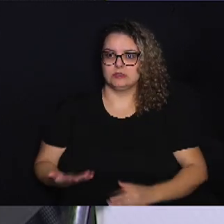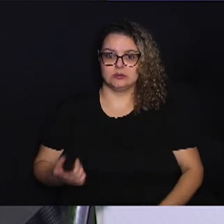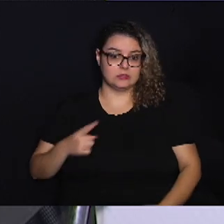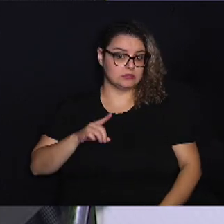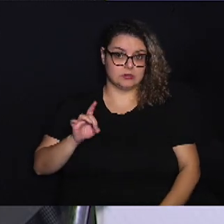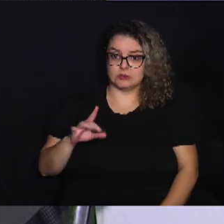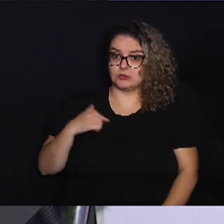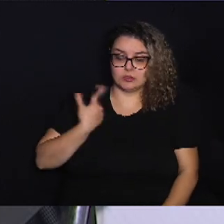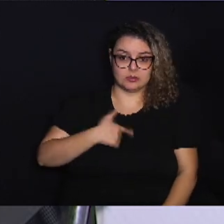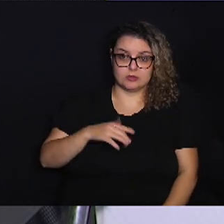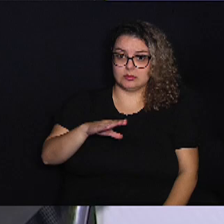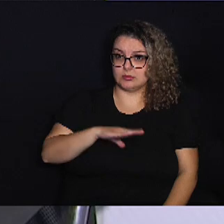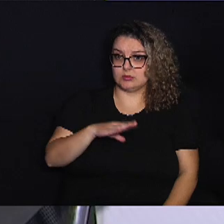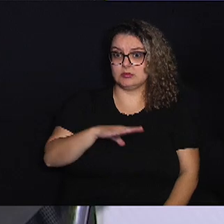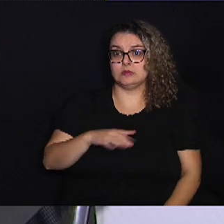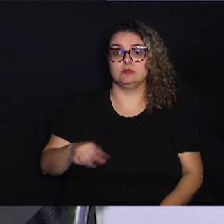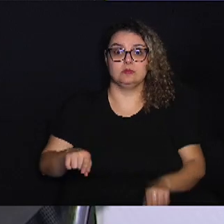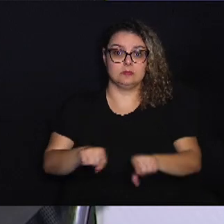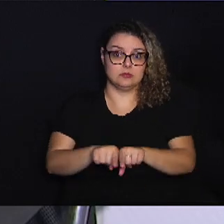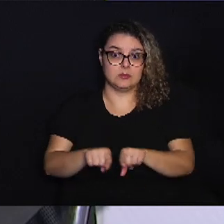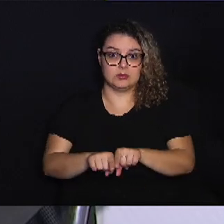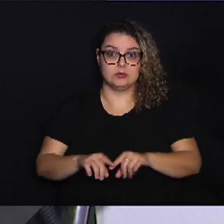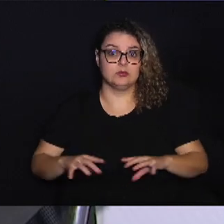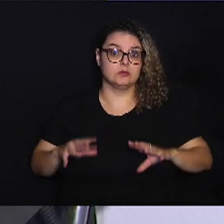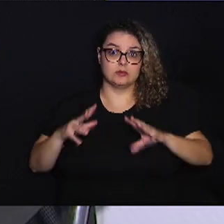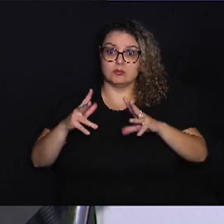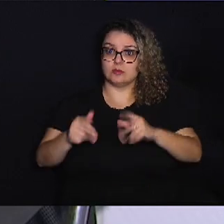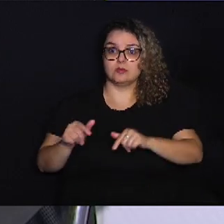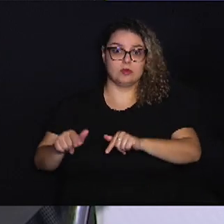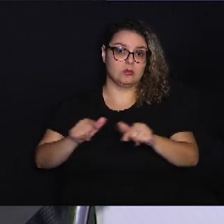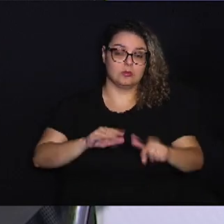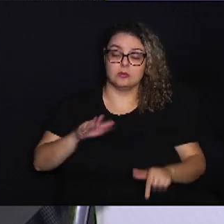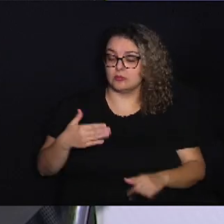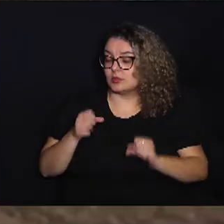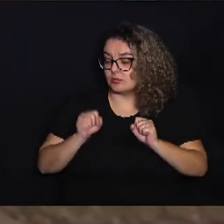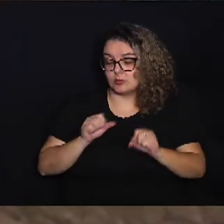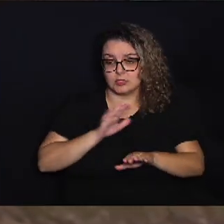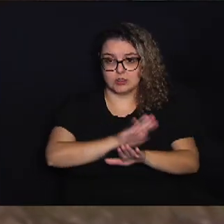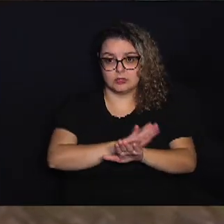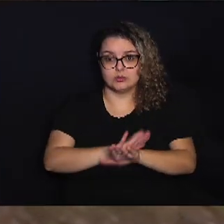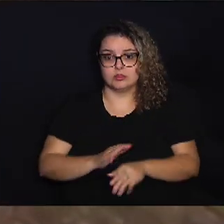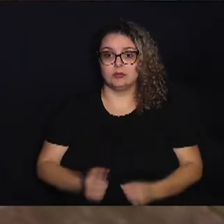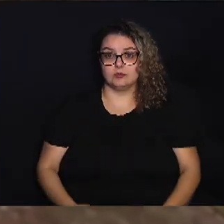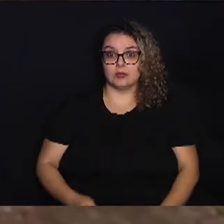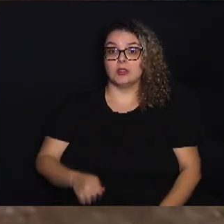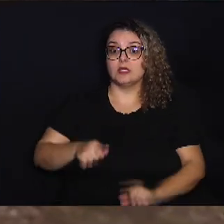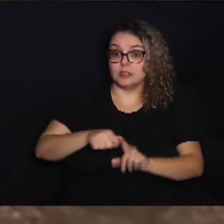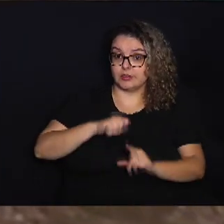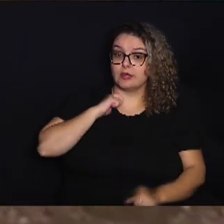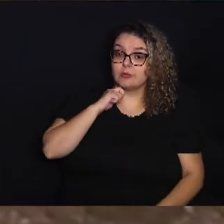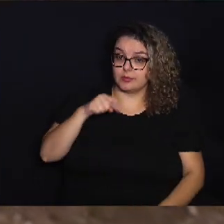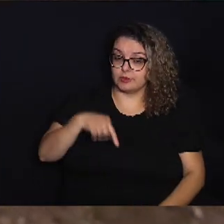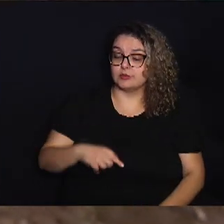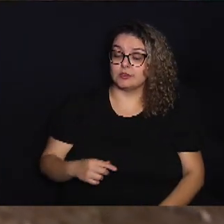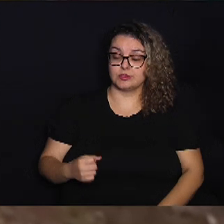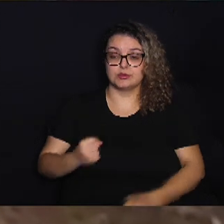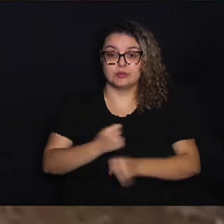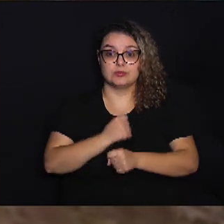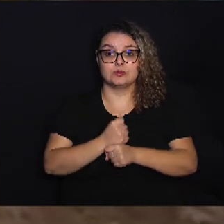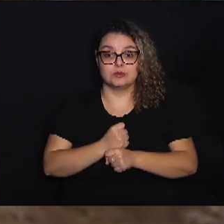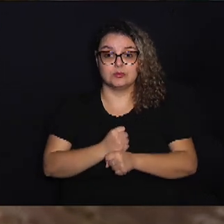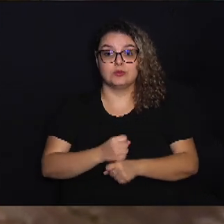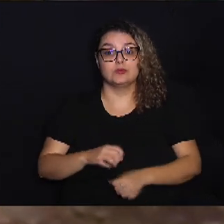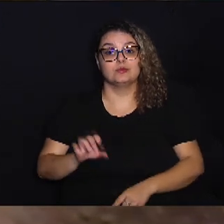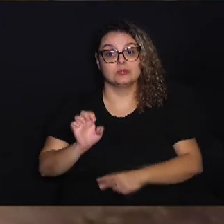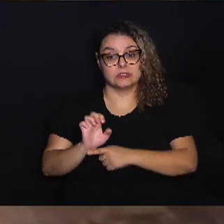só na nossa cidade, mas quando e onde você puder ajudar. Em abril deste ano, o estado do Rio Grande do